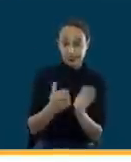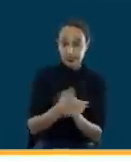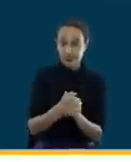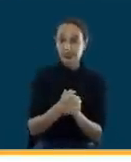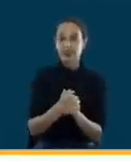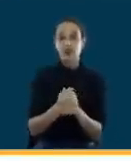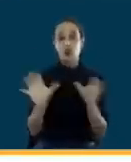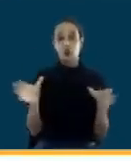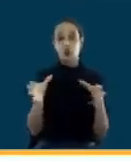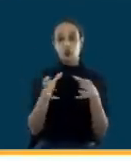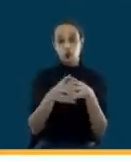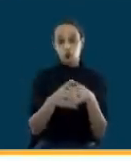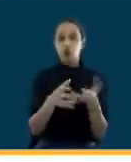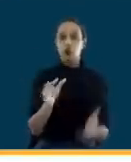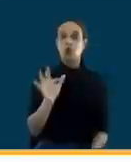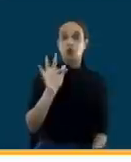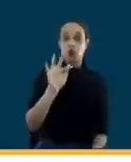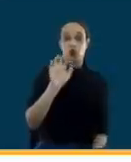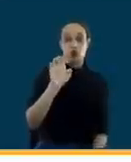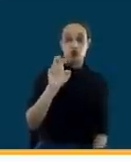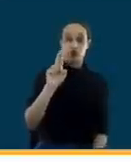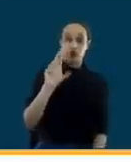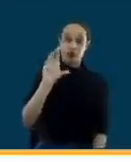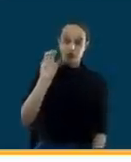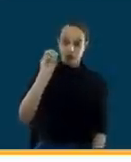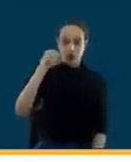a equipe que trabalha, Regina,